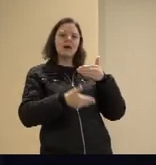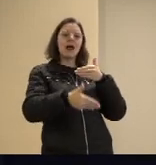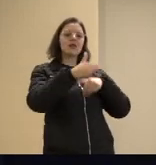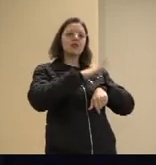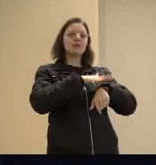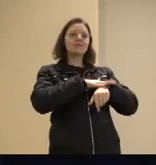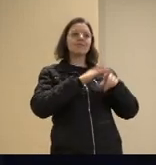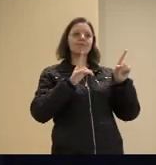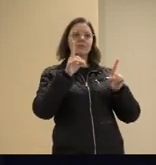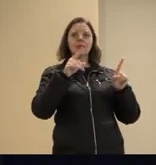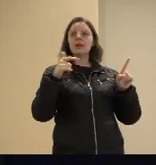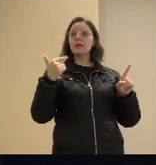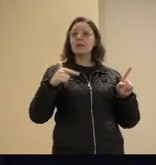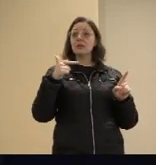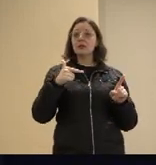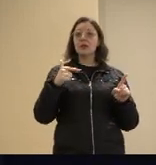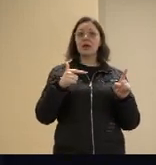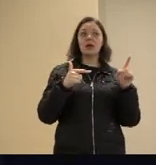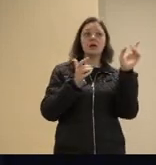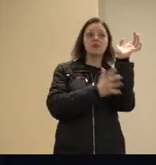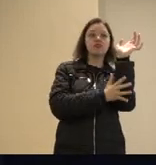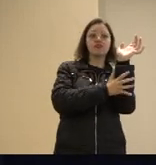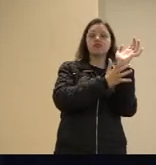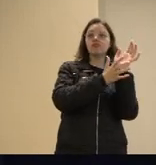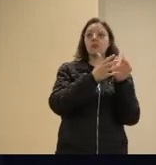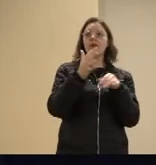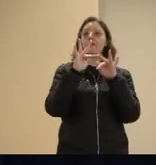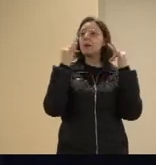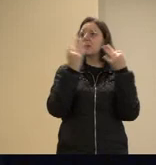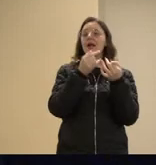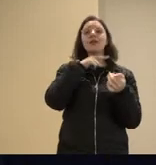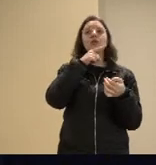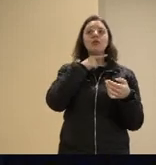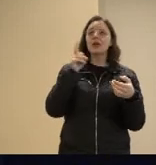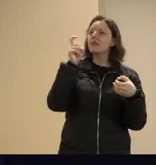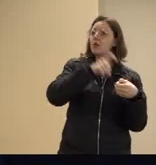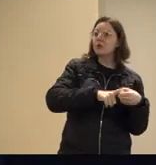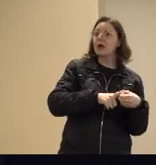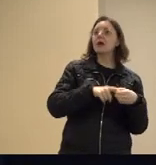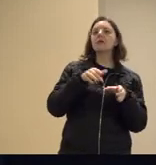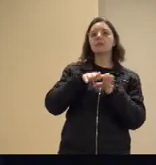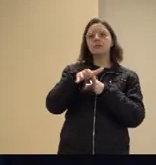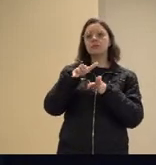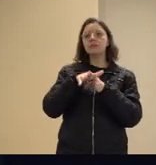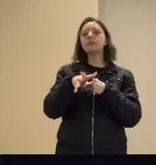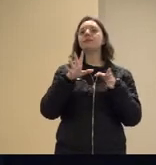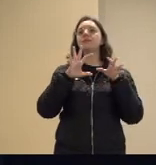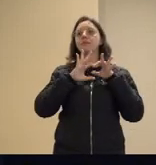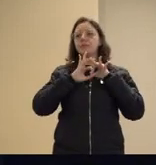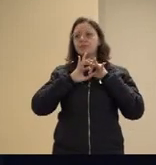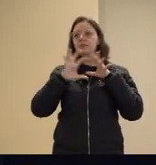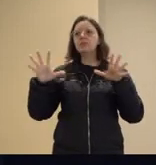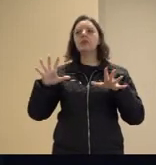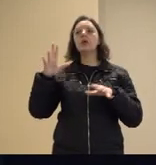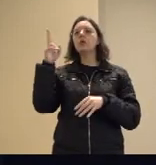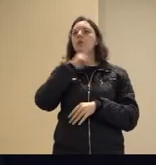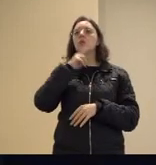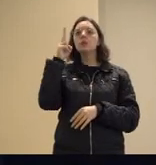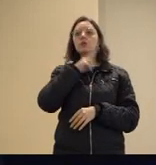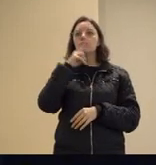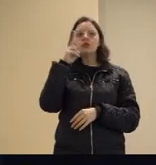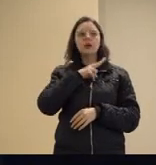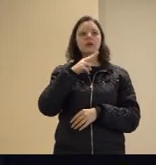o ajuizamento da ação de instituição do poder familiar dos pais biológicos, recomenda-se a concessão imediata de vista ao Ministério